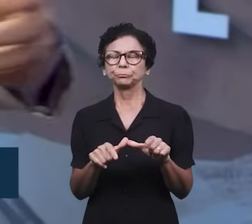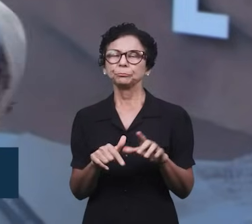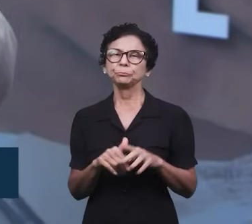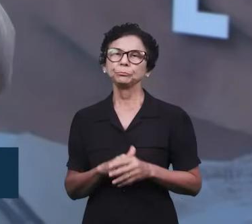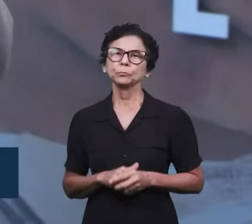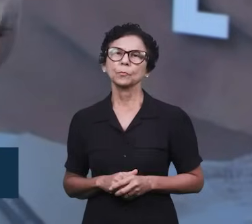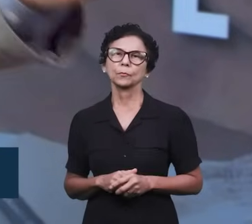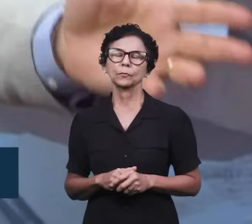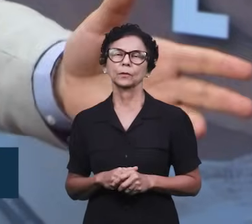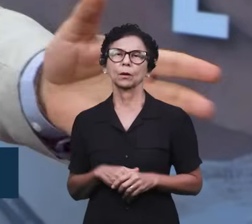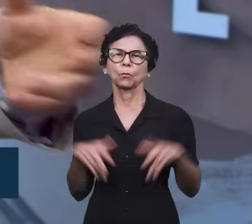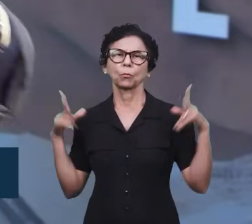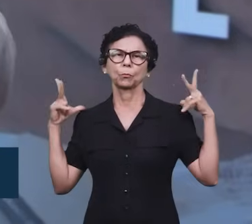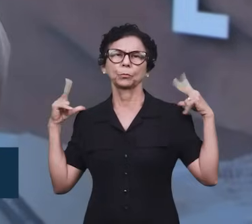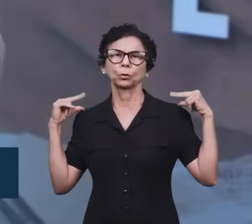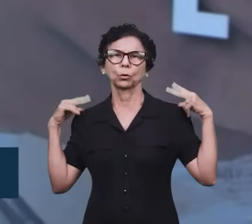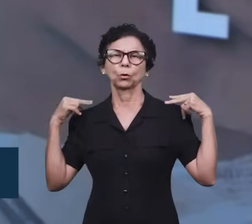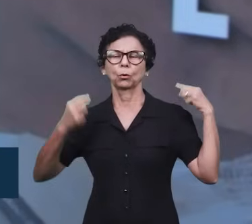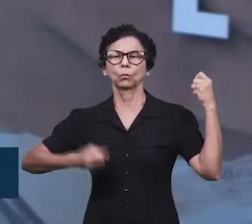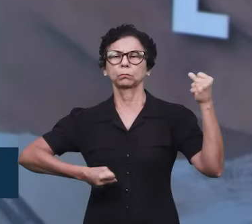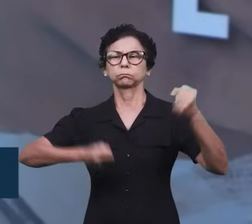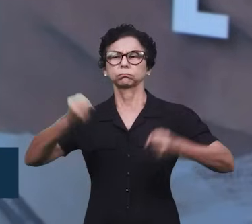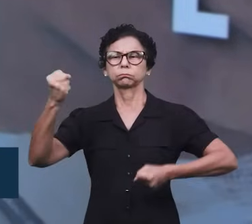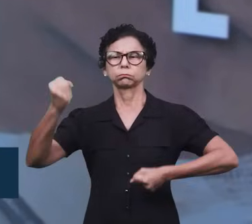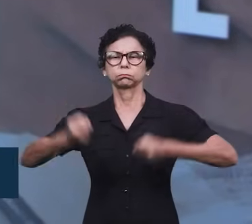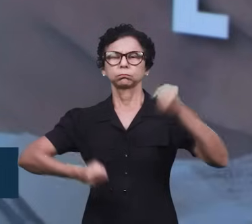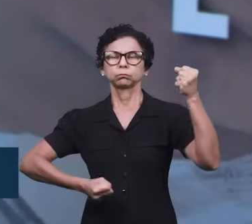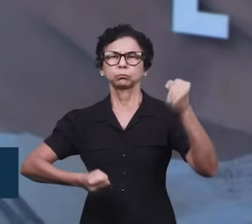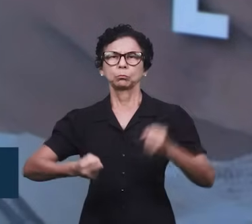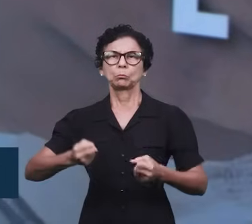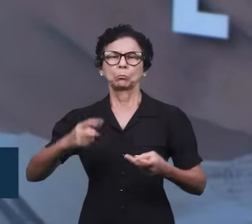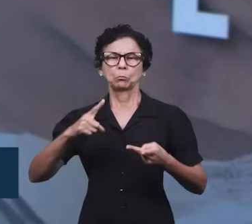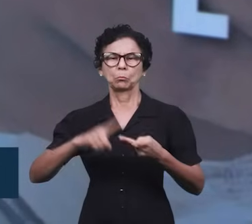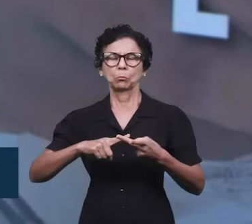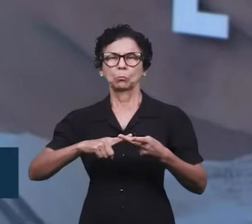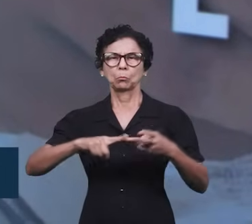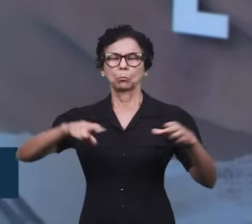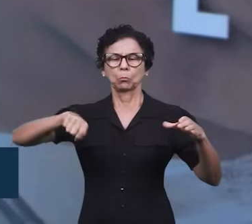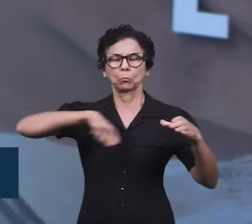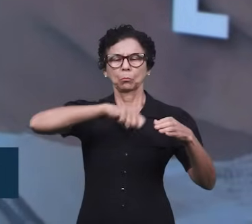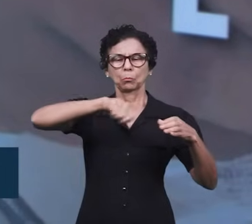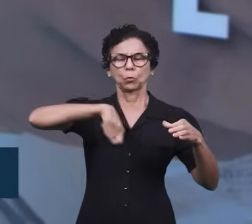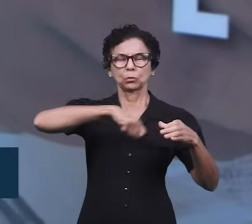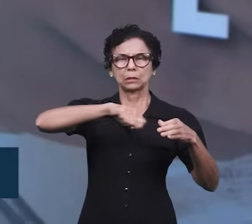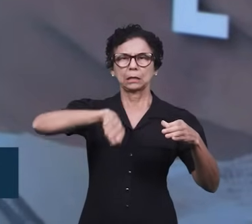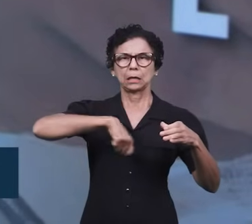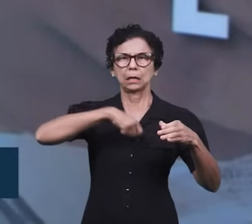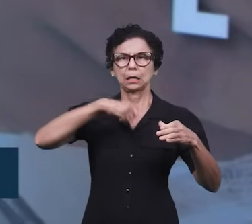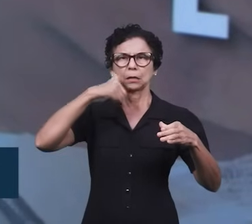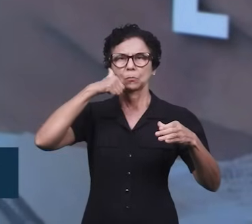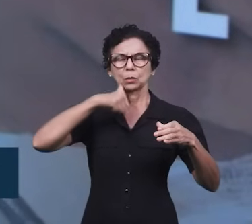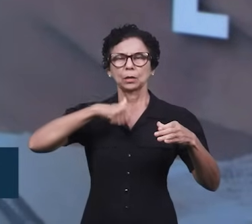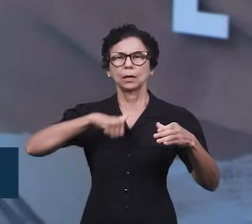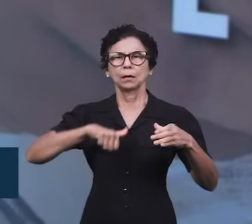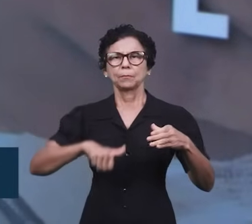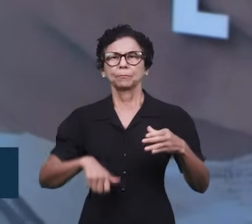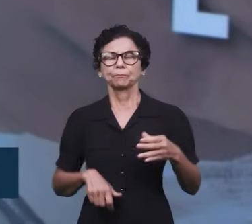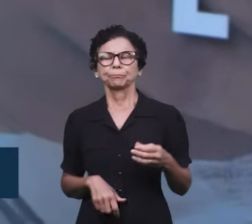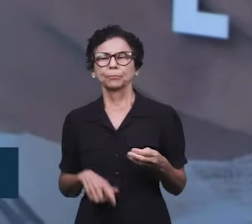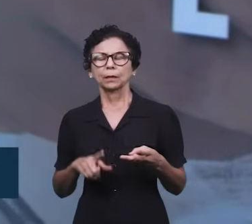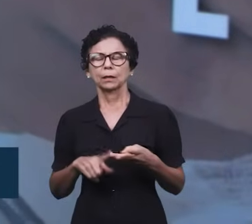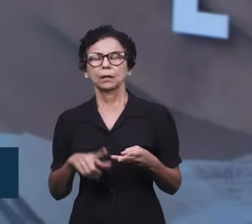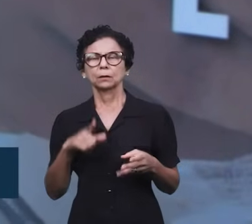que ajudava ele lá, a cozinheira no barco, além da tripulação do barco, tinha uma assistente social que foi com a gente, que nos